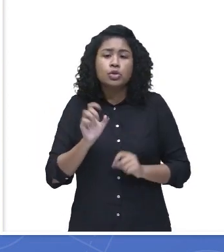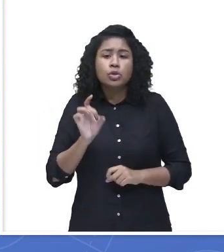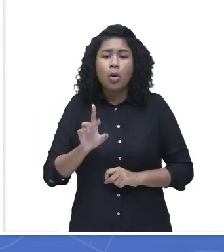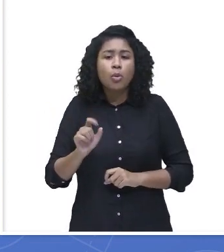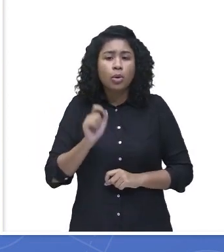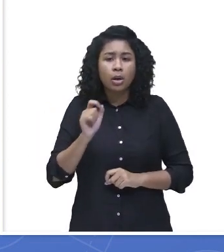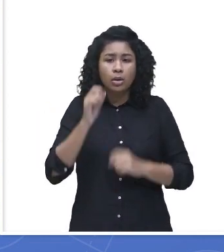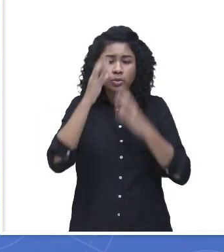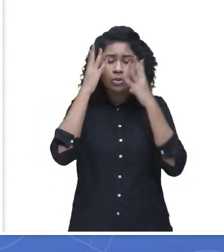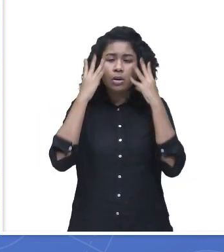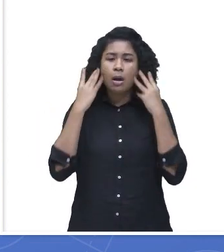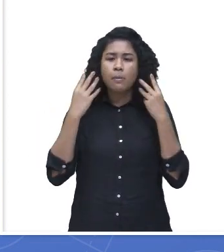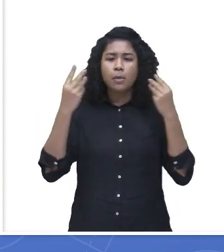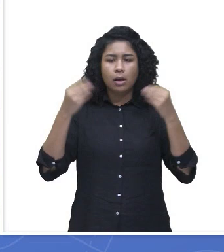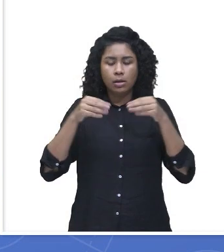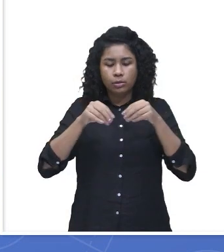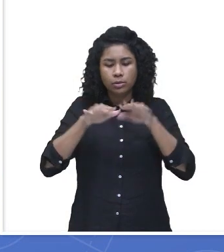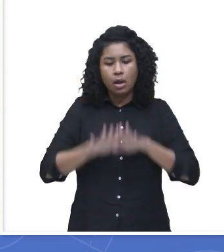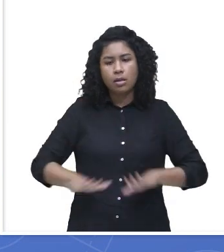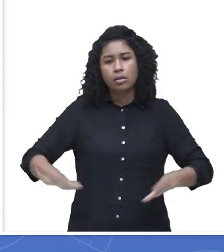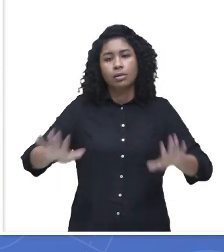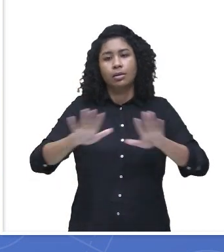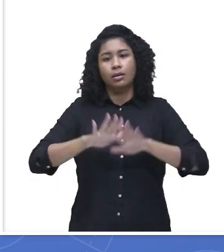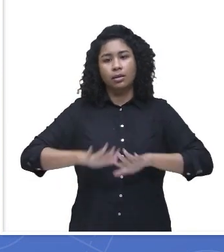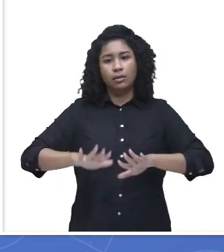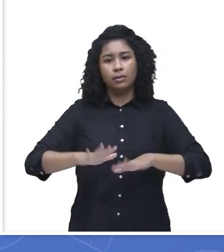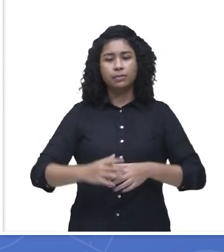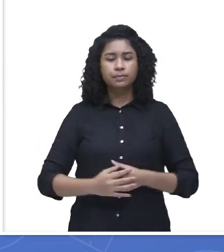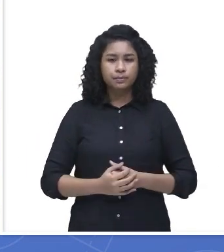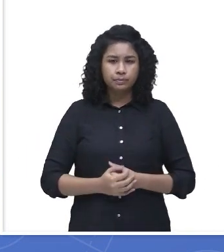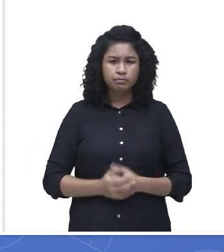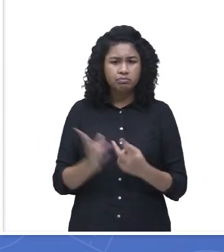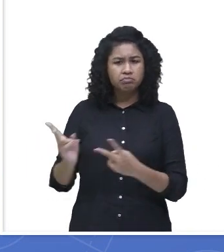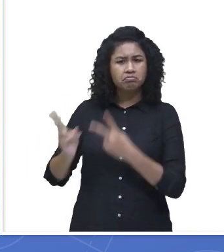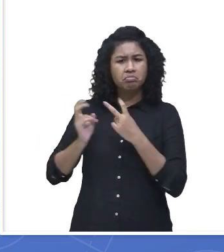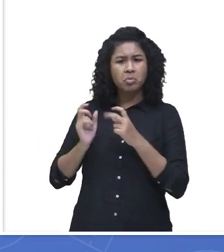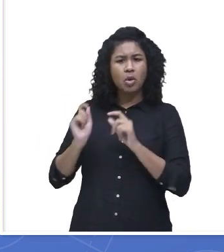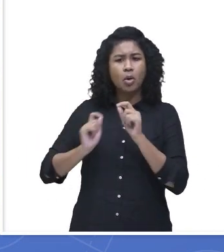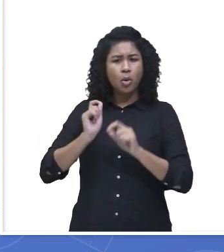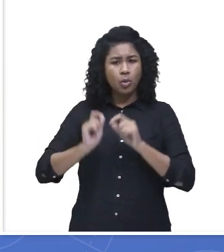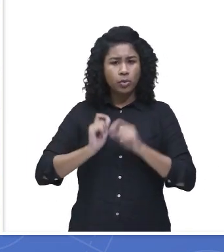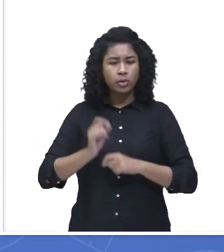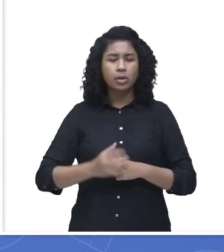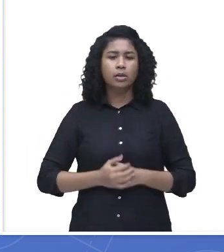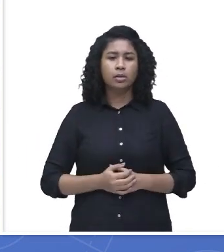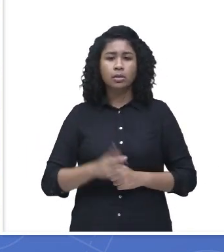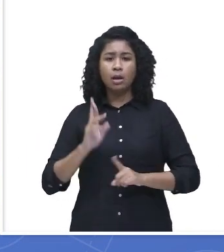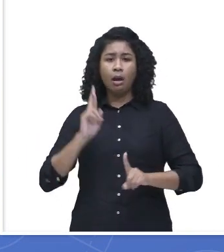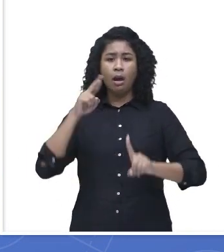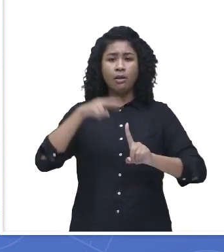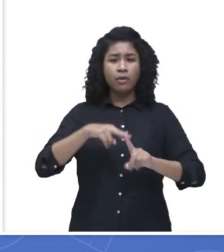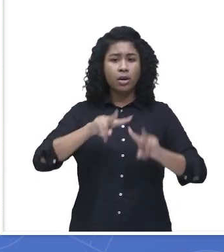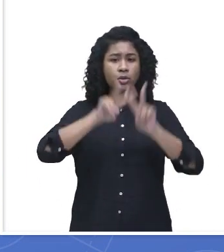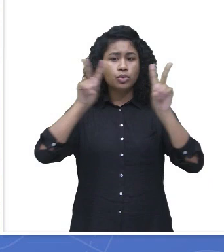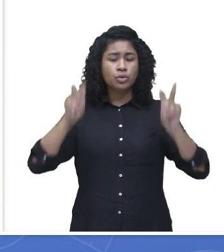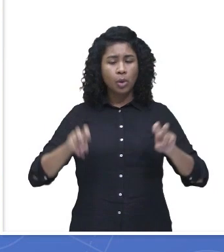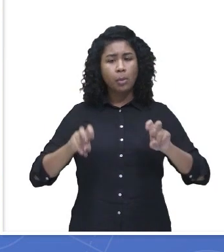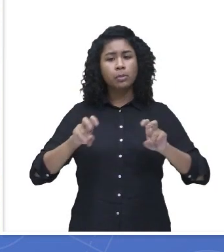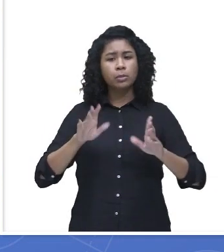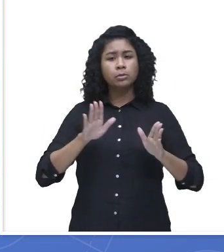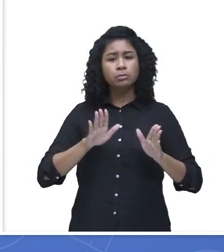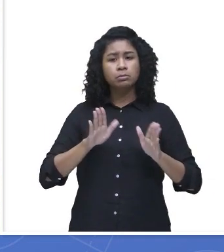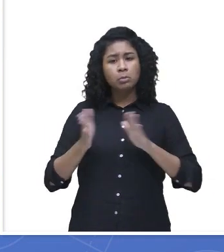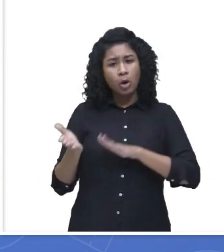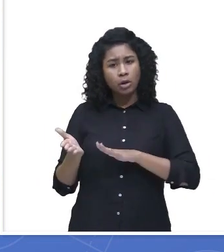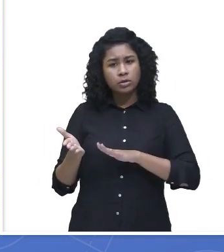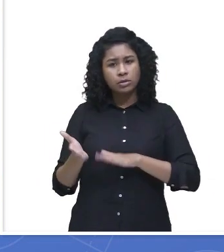na frialdade inorgânica da terra. Então, percebam que ele se refere exatamente à sua morte, né? A